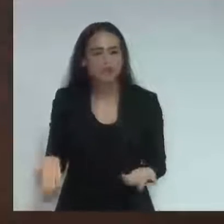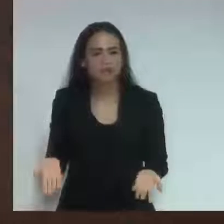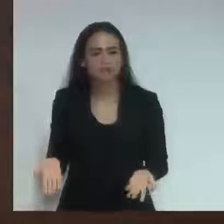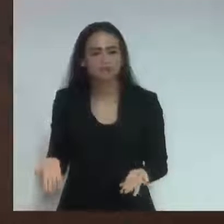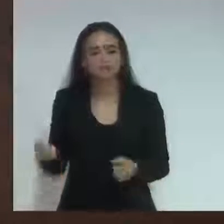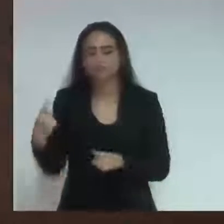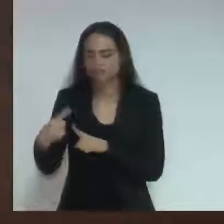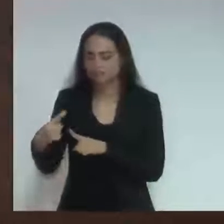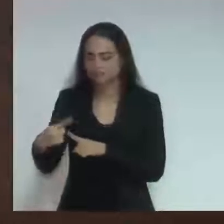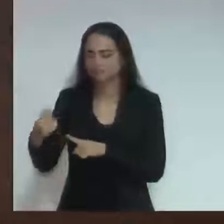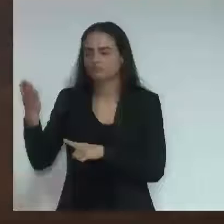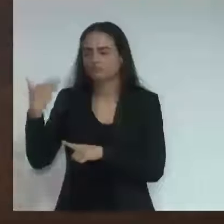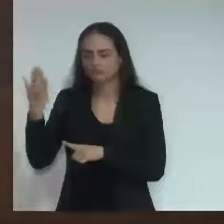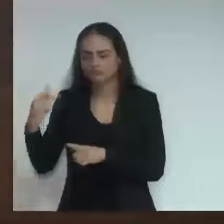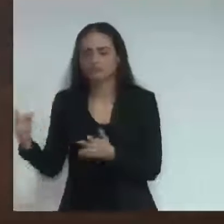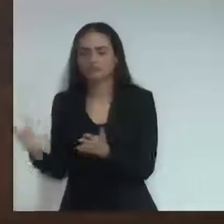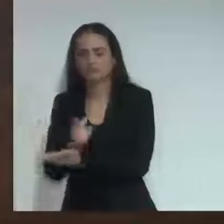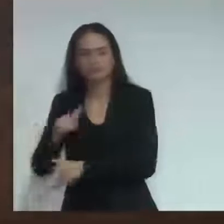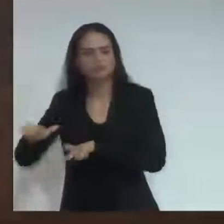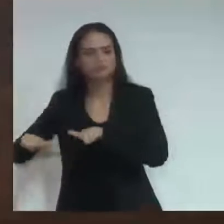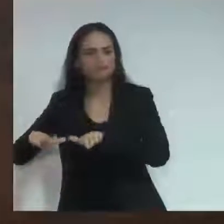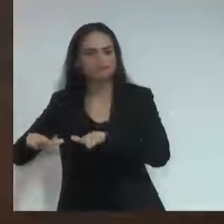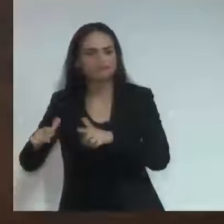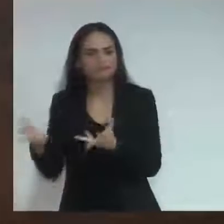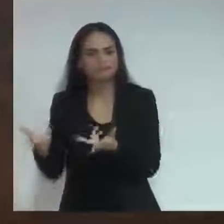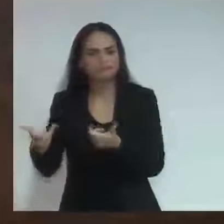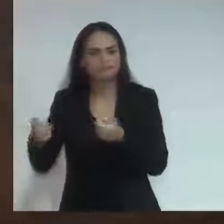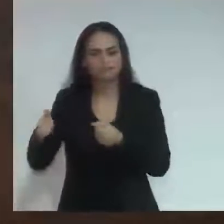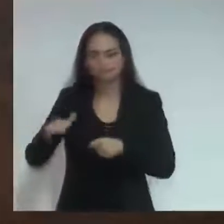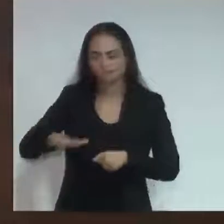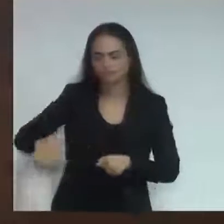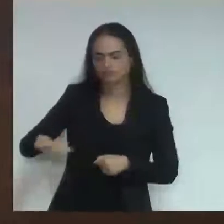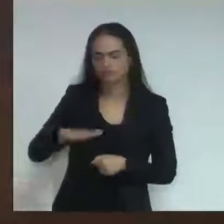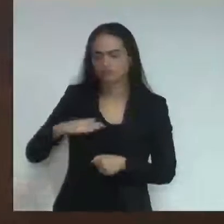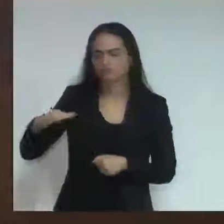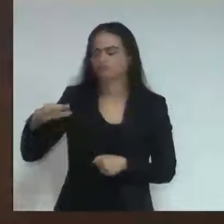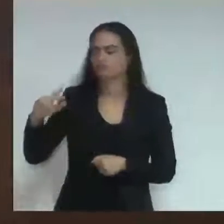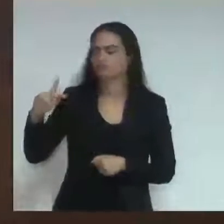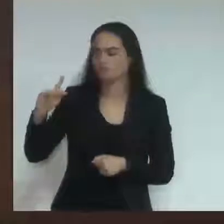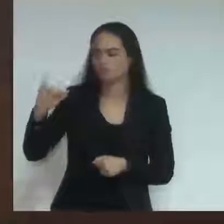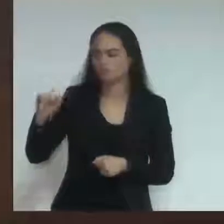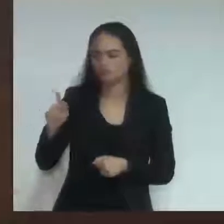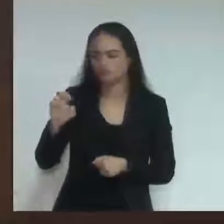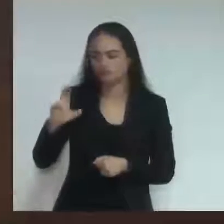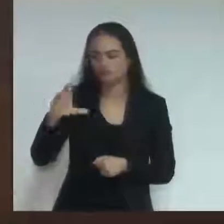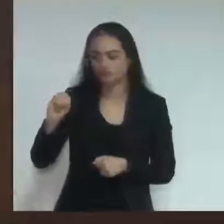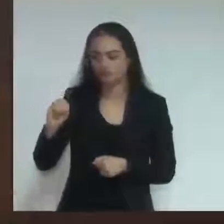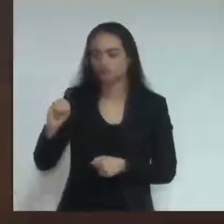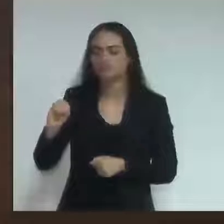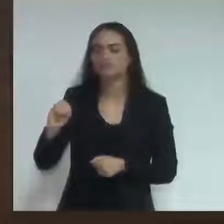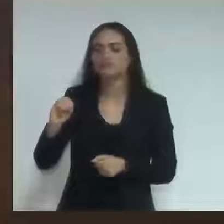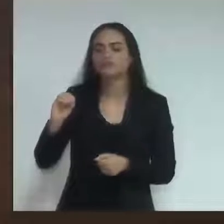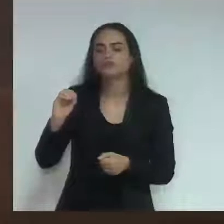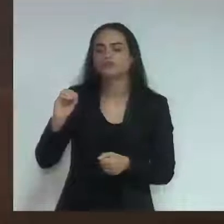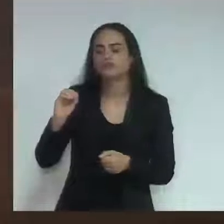bom trabalho que foi feito na ETE Pinheirinho. Em cima desse valor é que a Agência Nacional de Águas, a ANA,